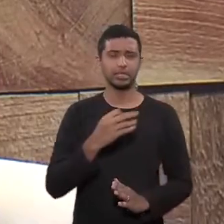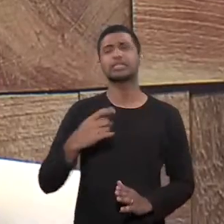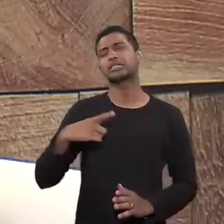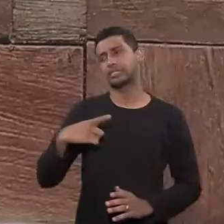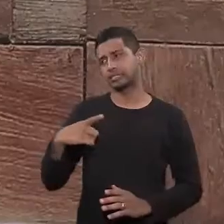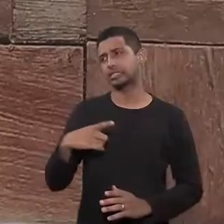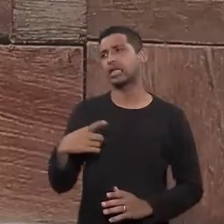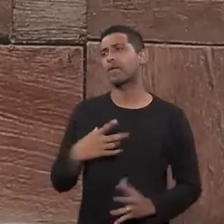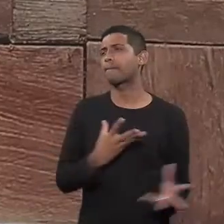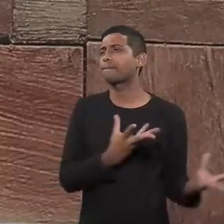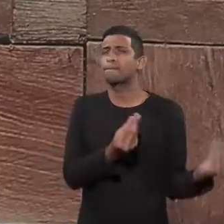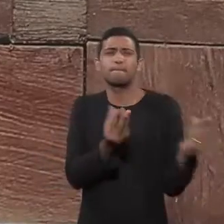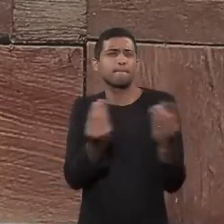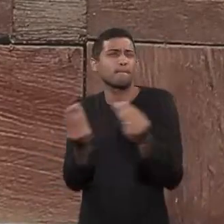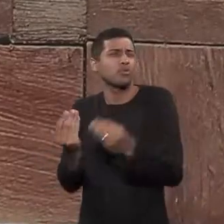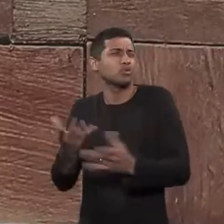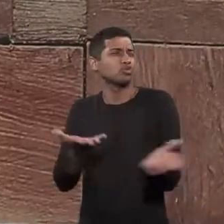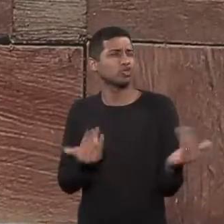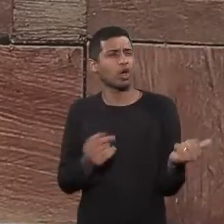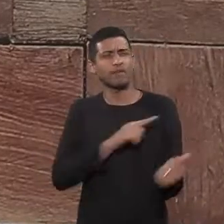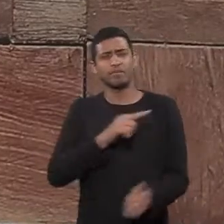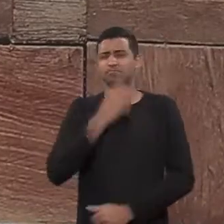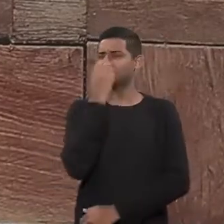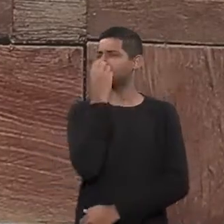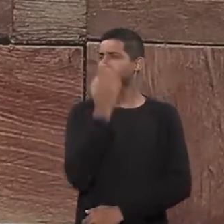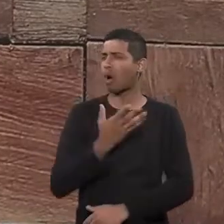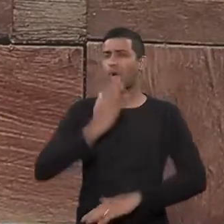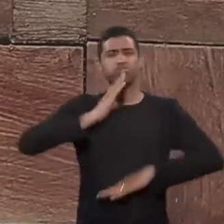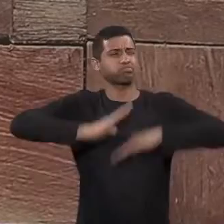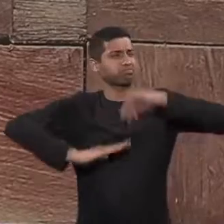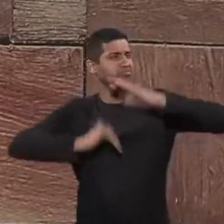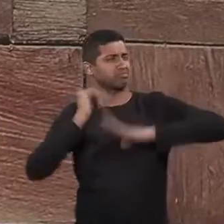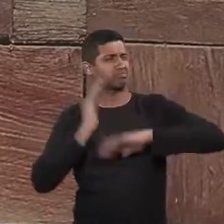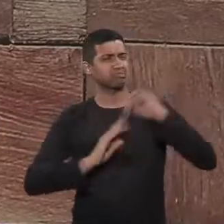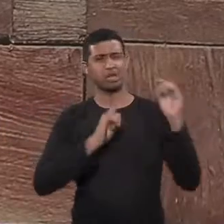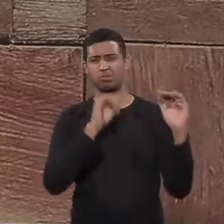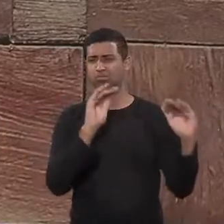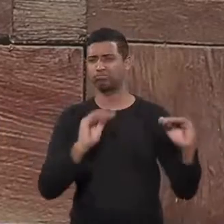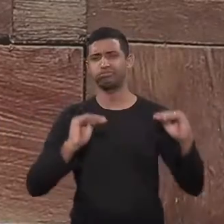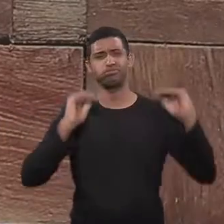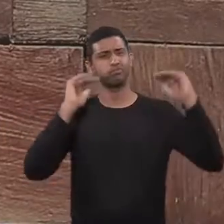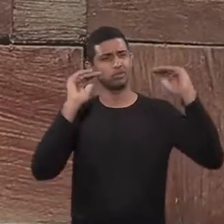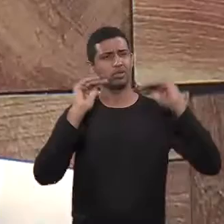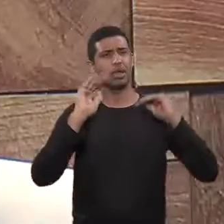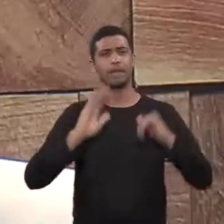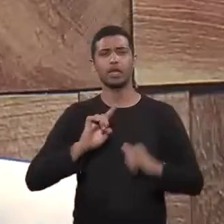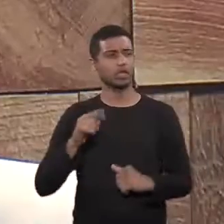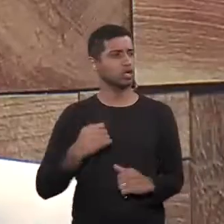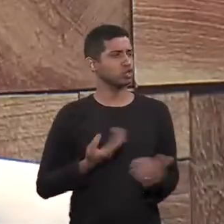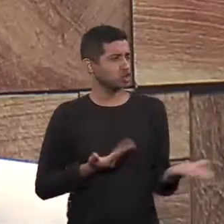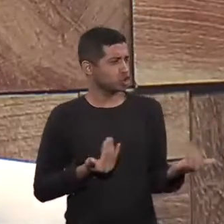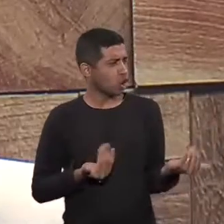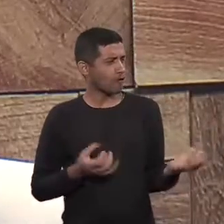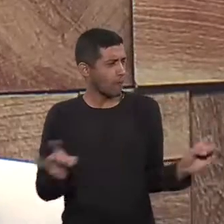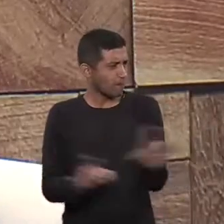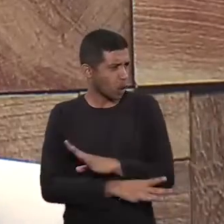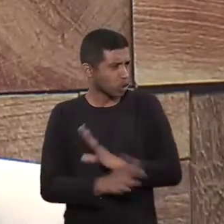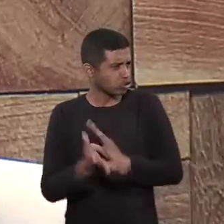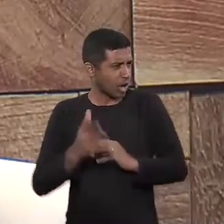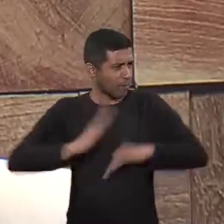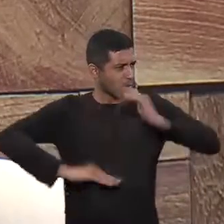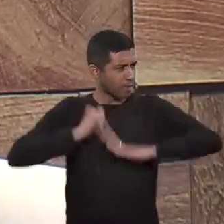hoje tem também, muita gente né? boa, tem muitos jovens hoje aqui que tocam um nível altíssimo. E né? os jovens estão mais preparados ou